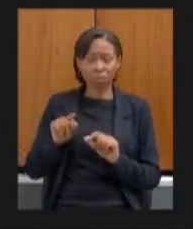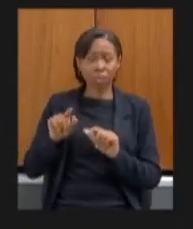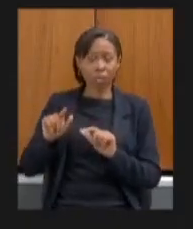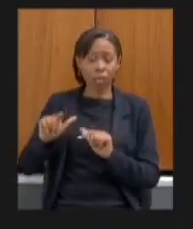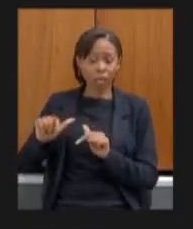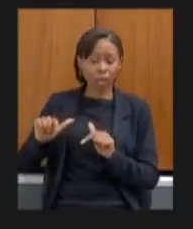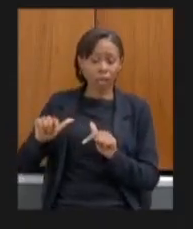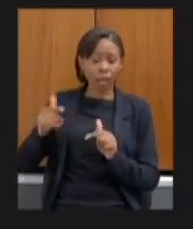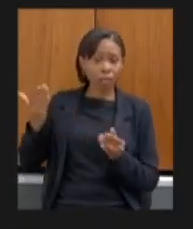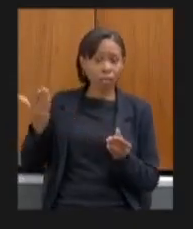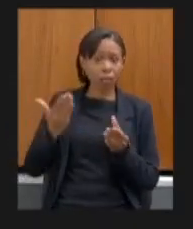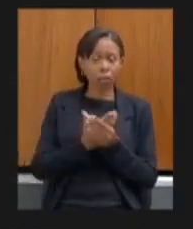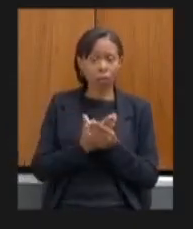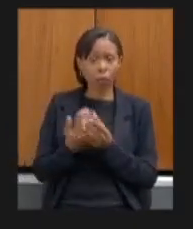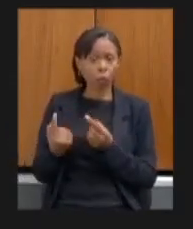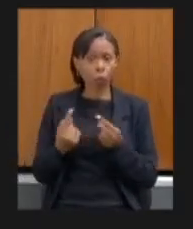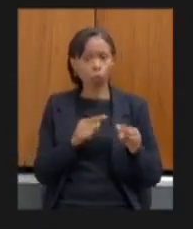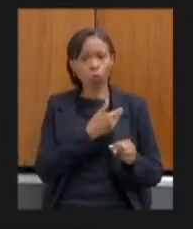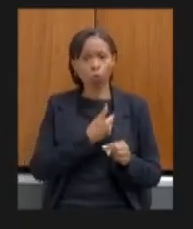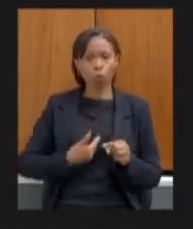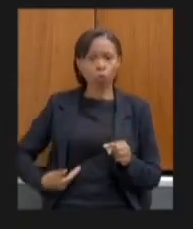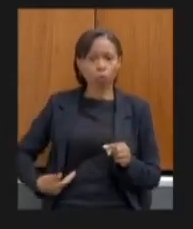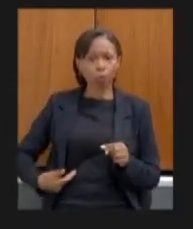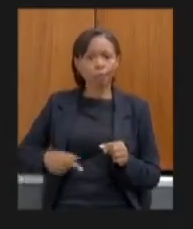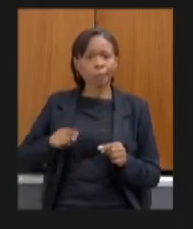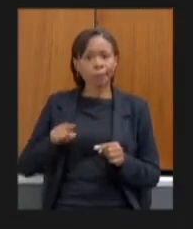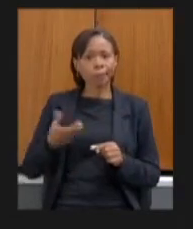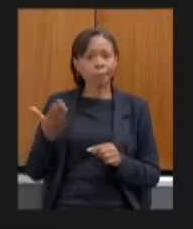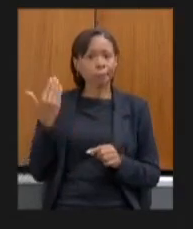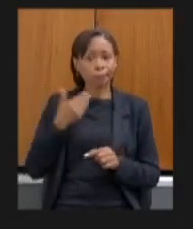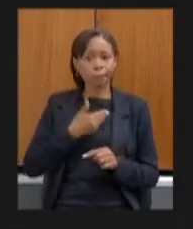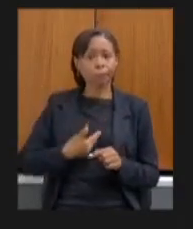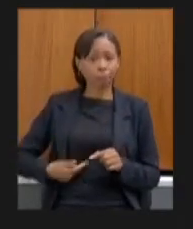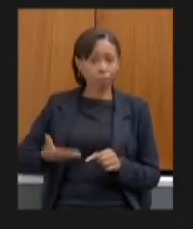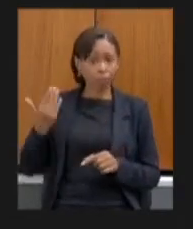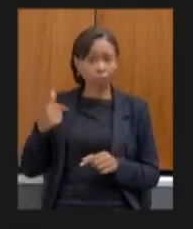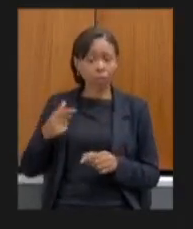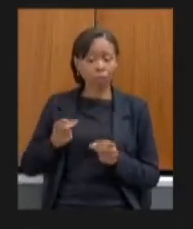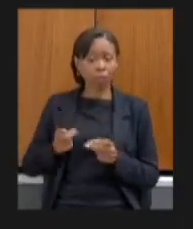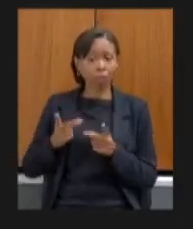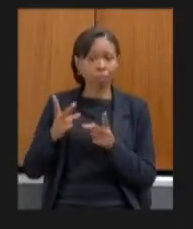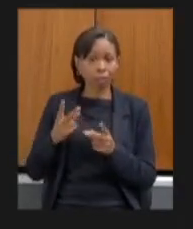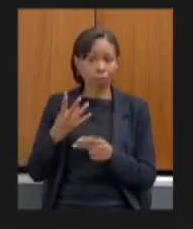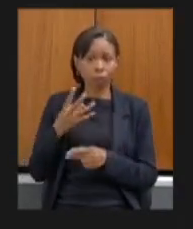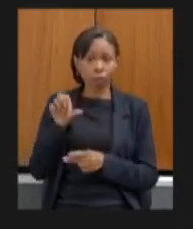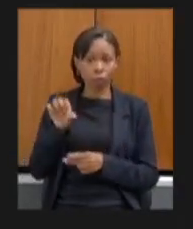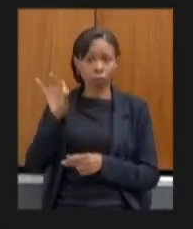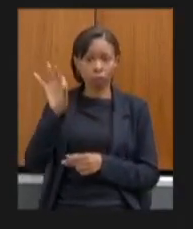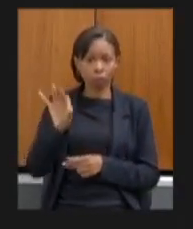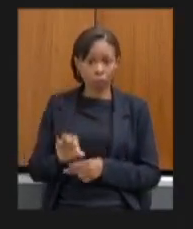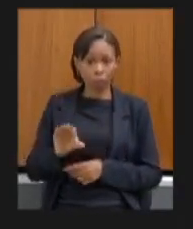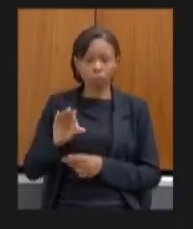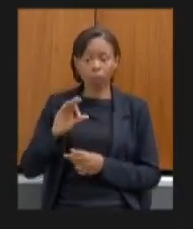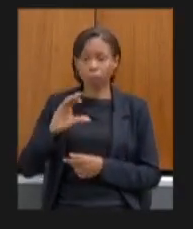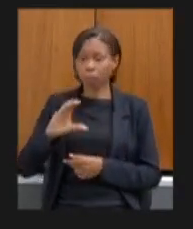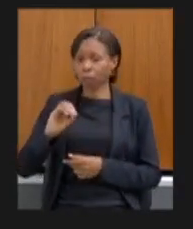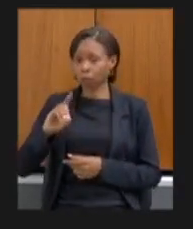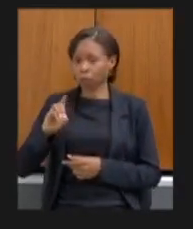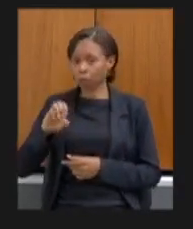no governo passado 49% da Codemig e não conseguiu porque este deputado que hoje foi contrário